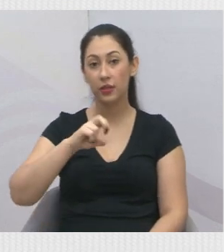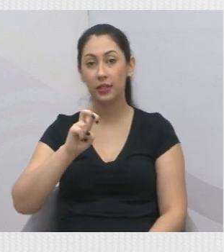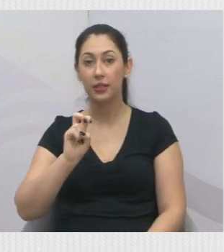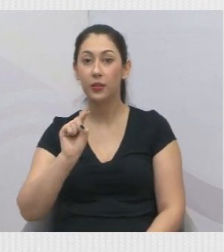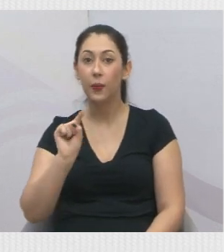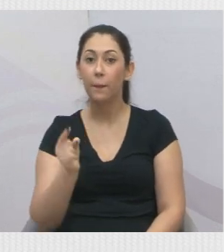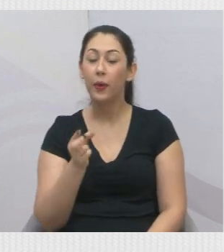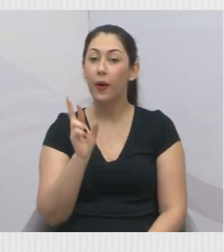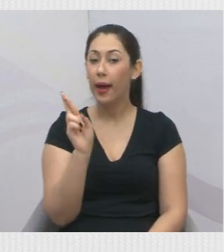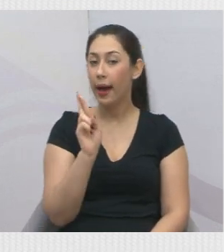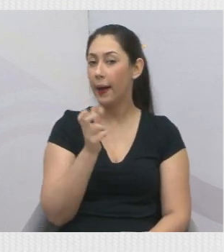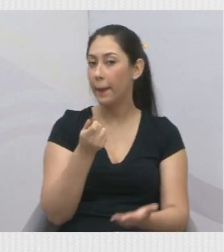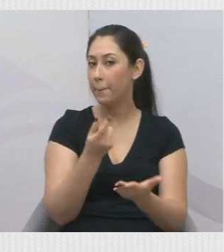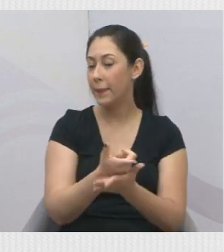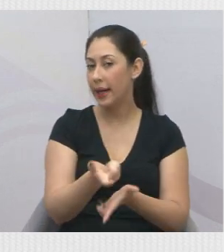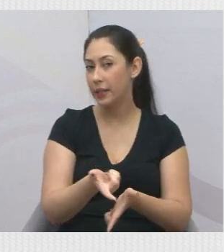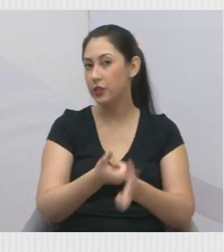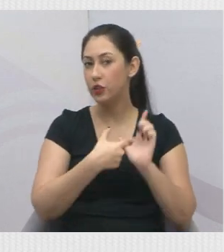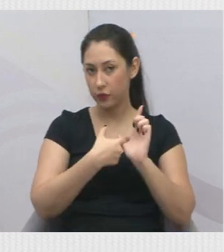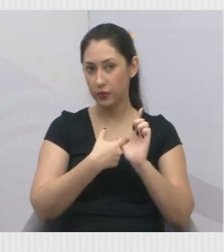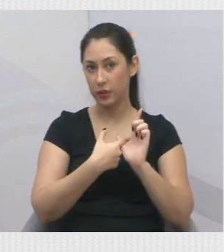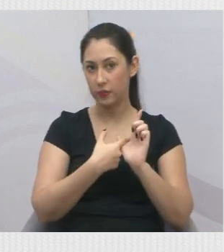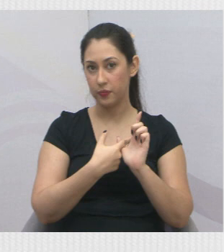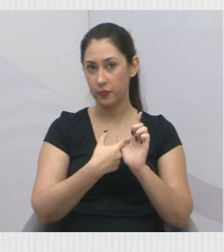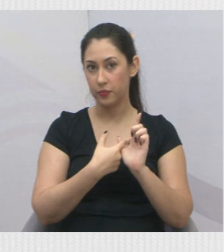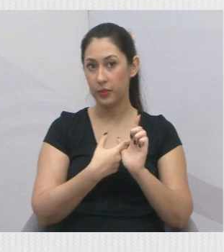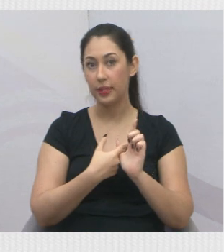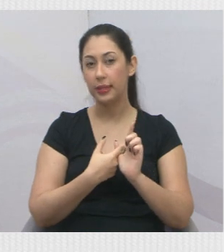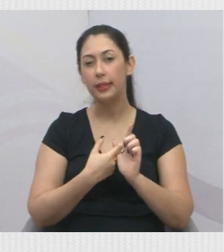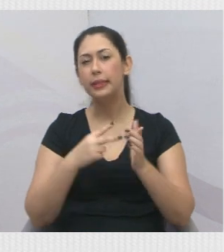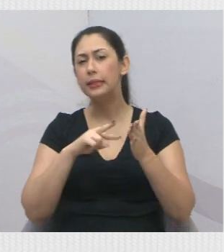R$ 403.695.000 de dívida consolidada, que remete